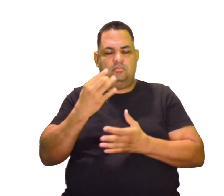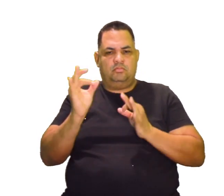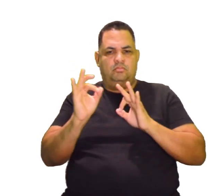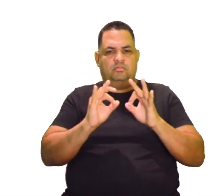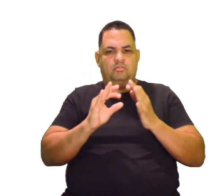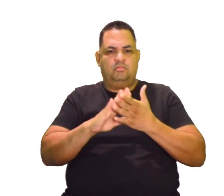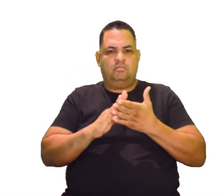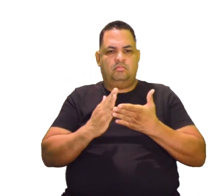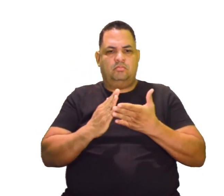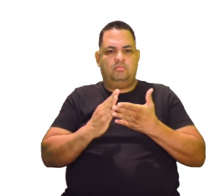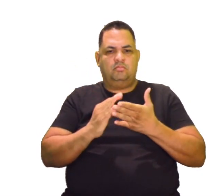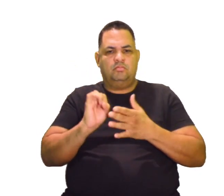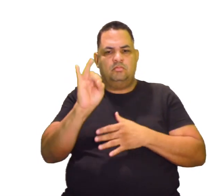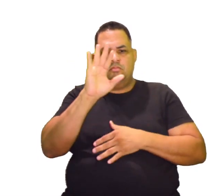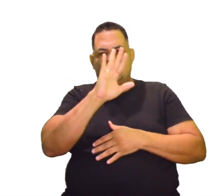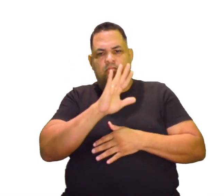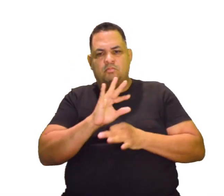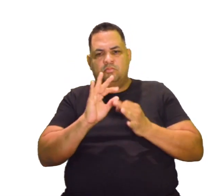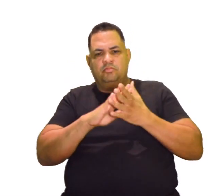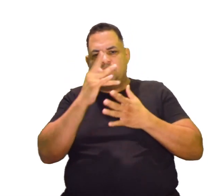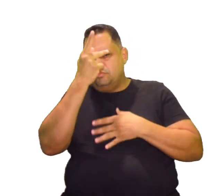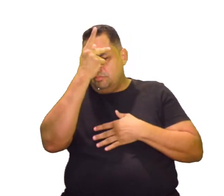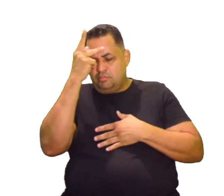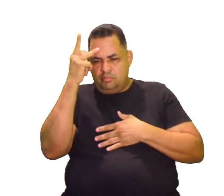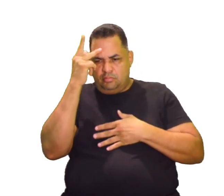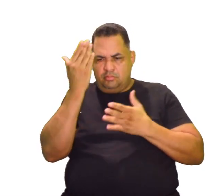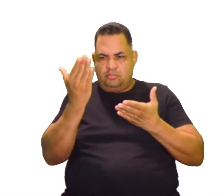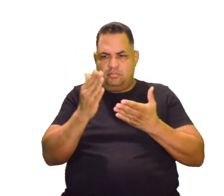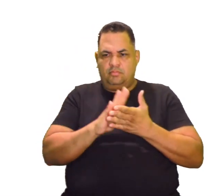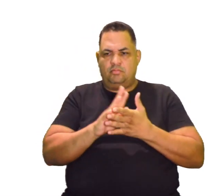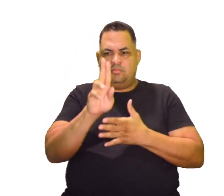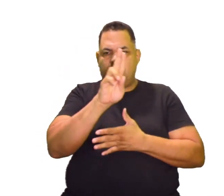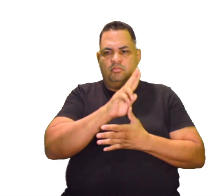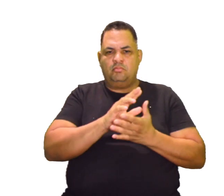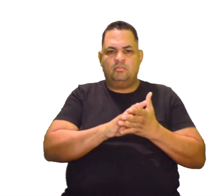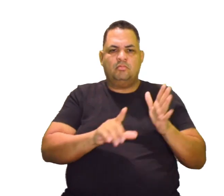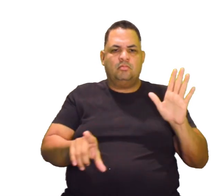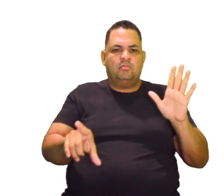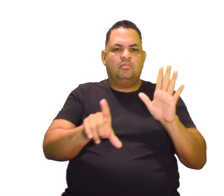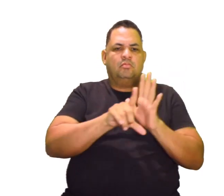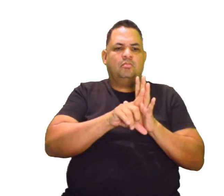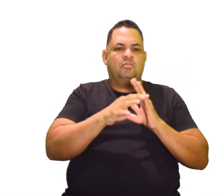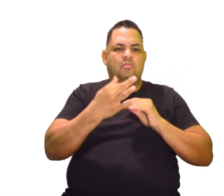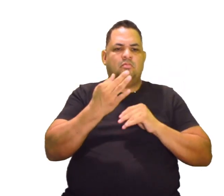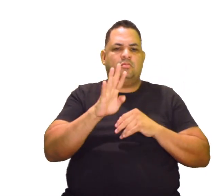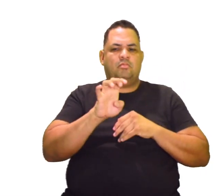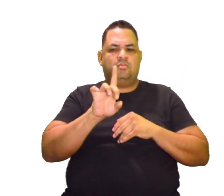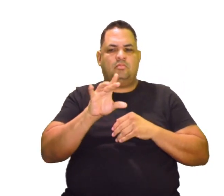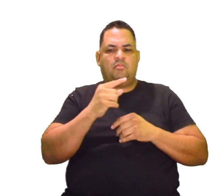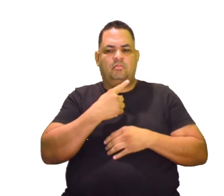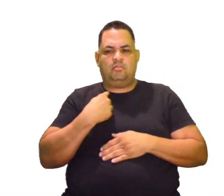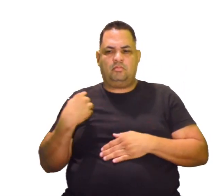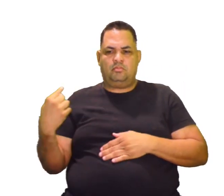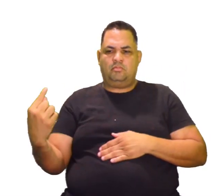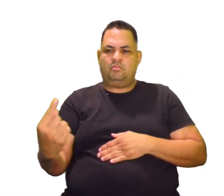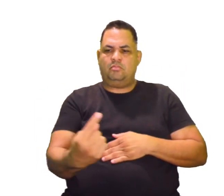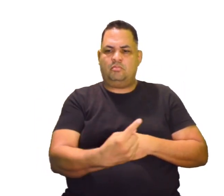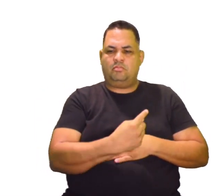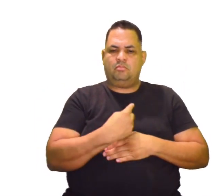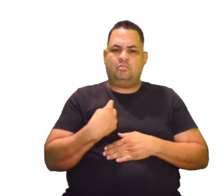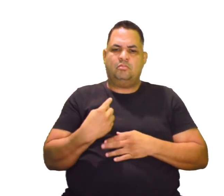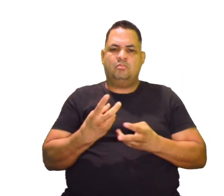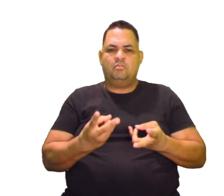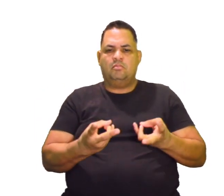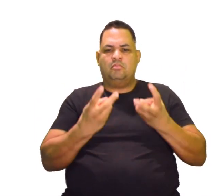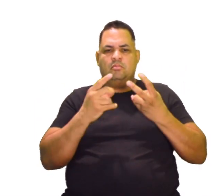centro, né, uma imagem de uma pessoa, utilizando a lei da frontalidade, e ao redor vocês perceberam